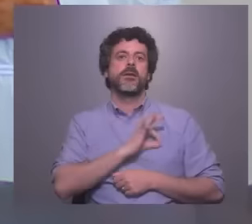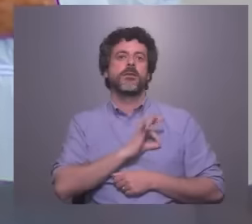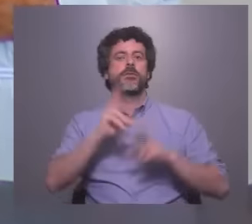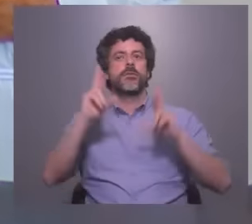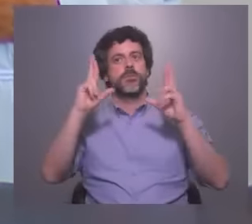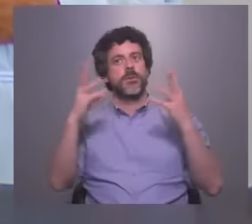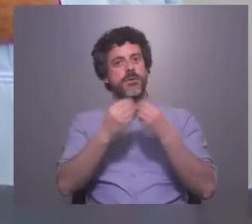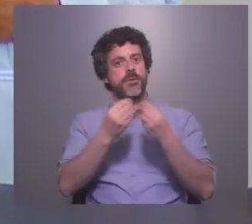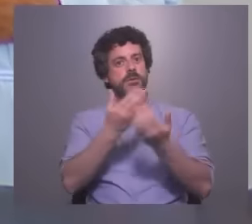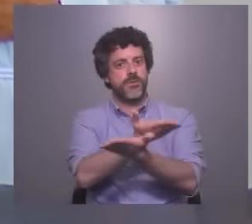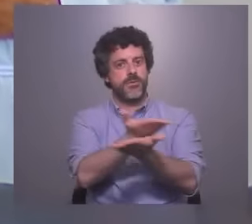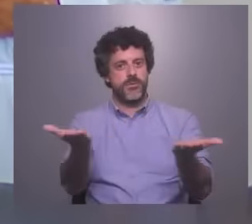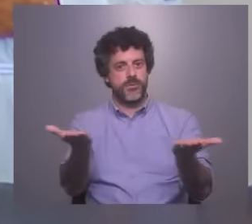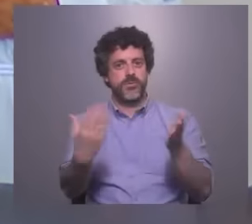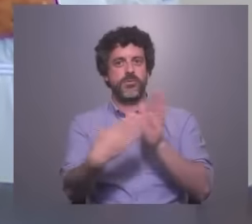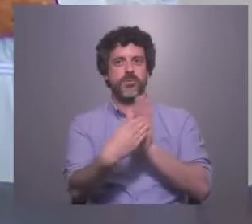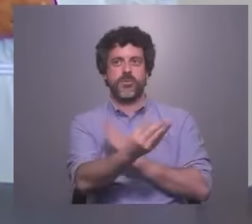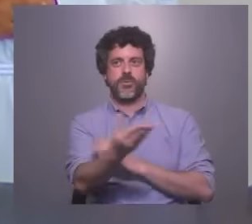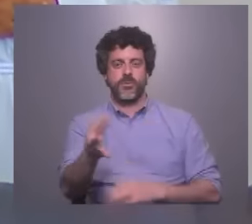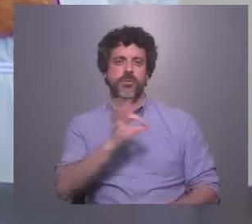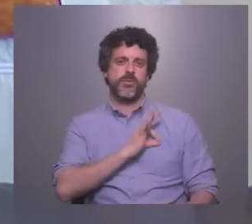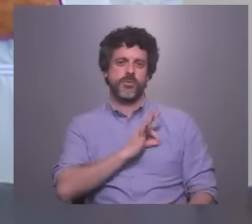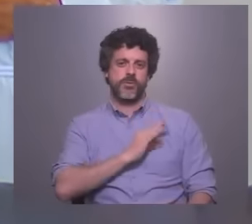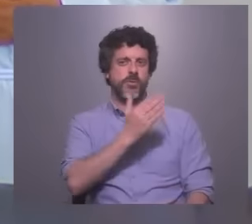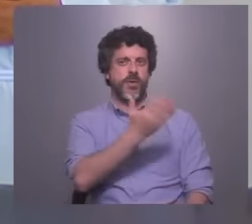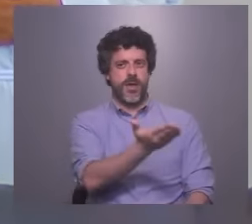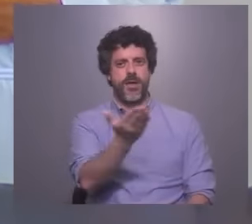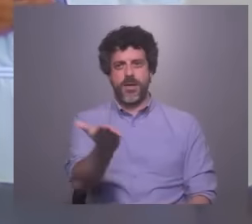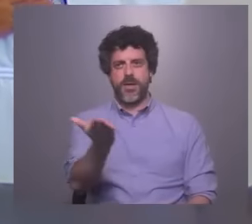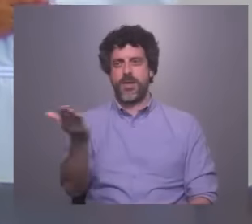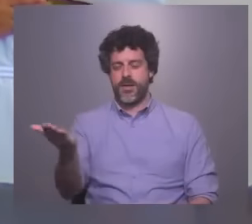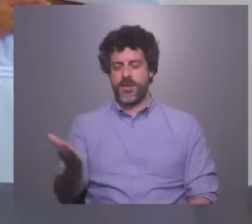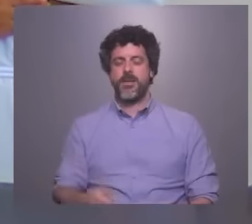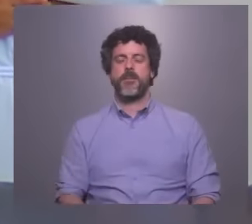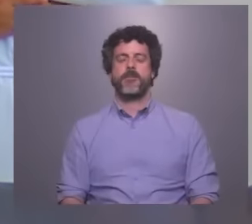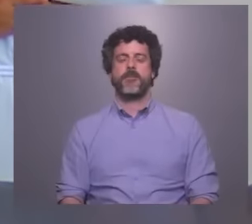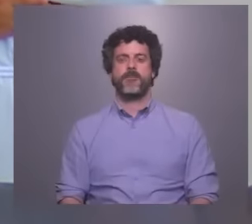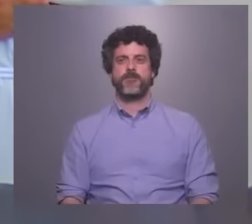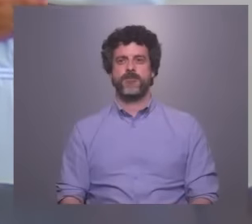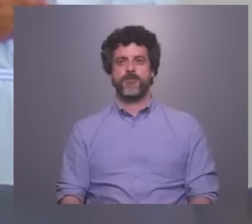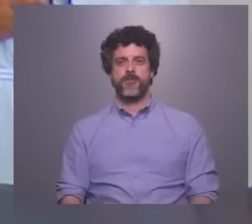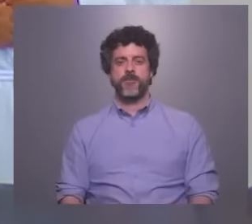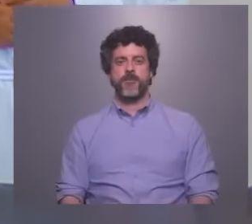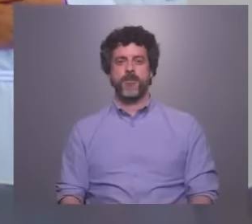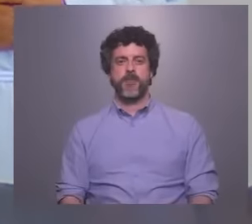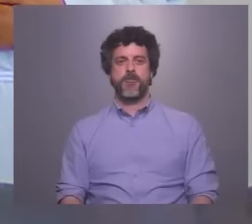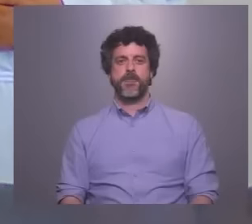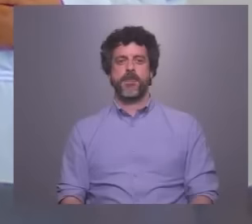espírito de partilha. Desejo-vos a todos um santo domingo. Invoco sobre vós a bênção do Senhor.